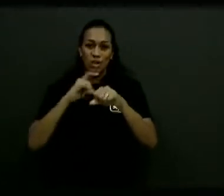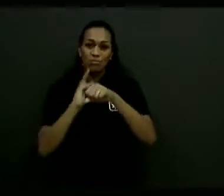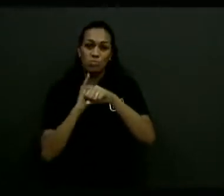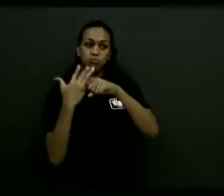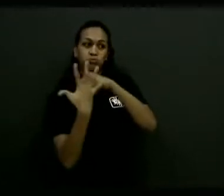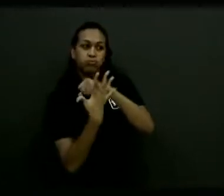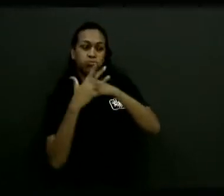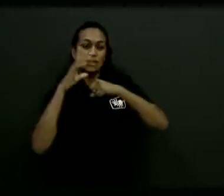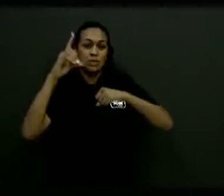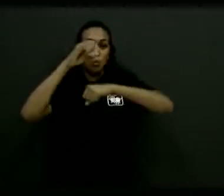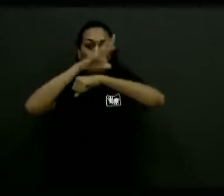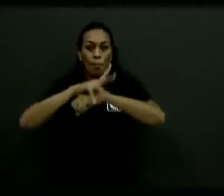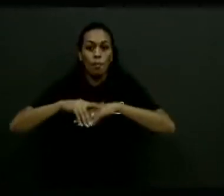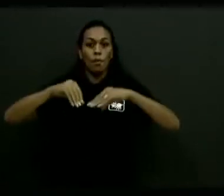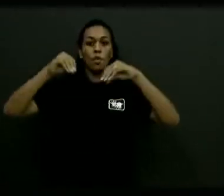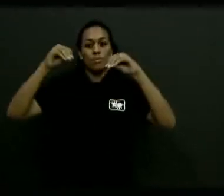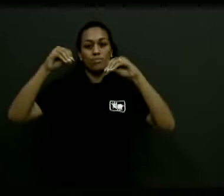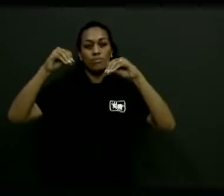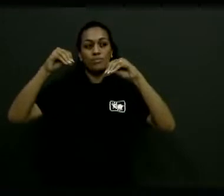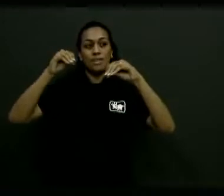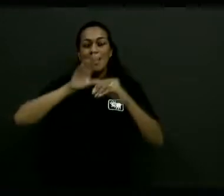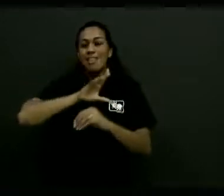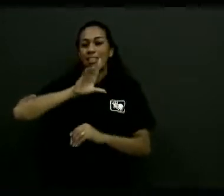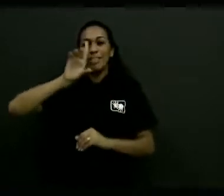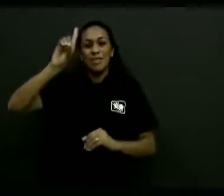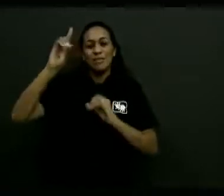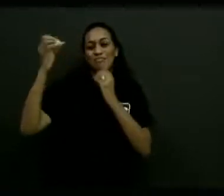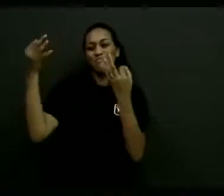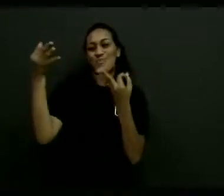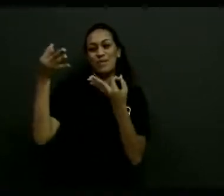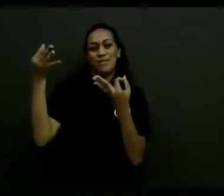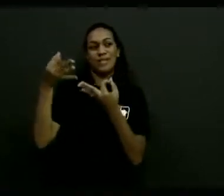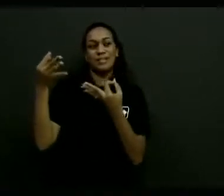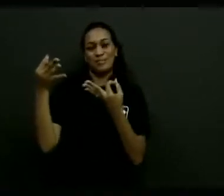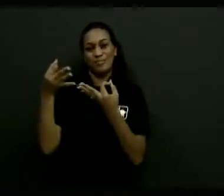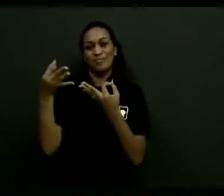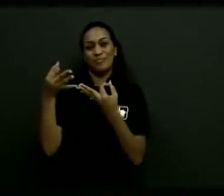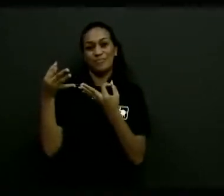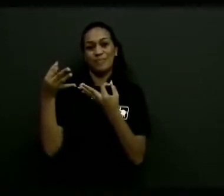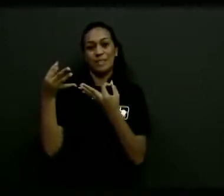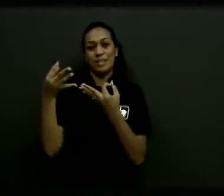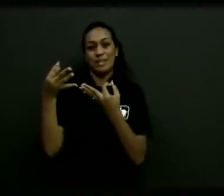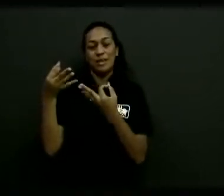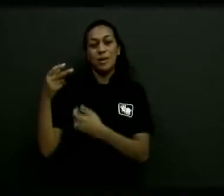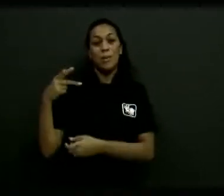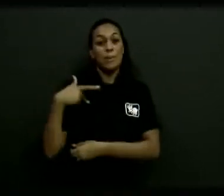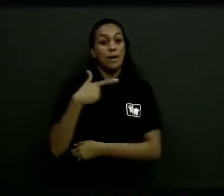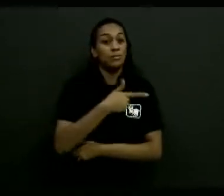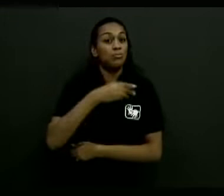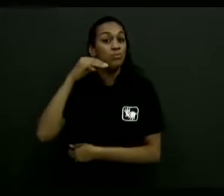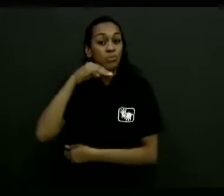né? Tá por aqui, Deus é maravilhoso. eu ia mostrar aqui. Ó, eu quero mostrar para